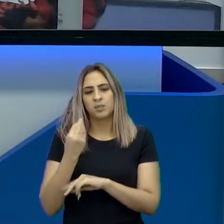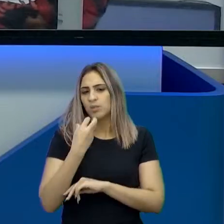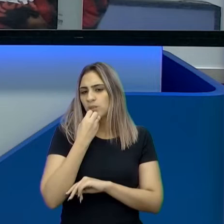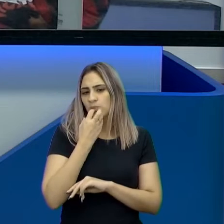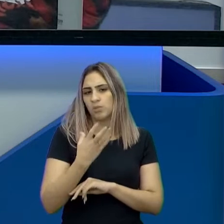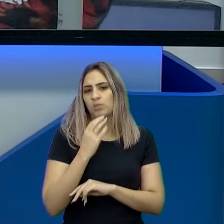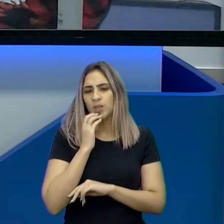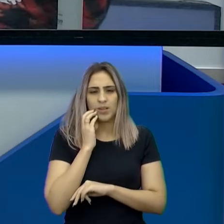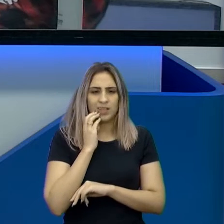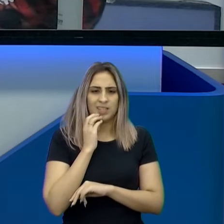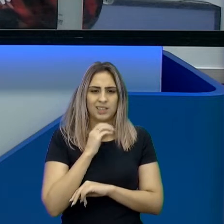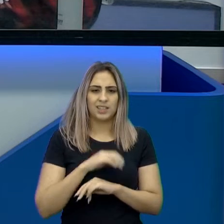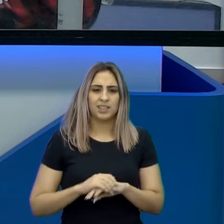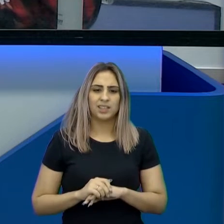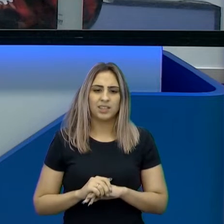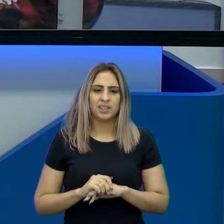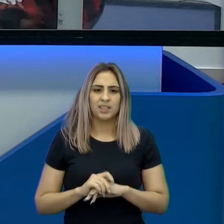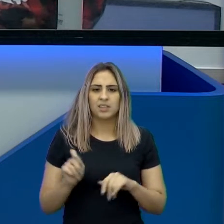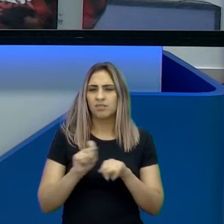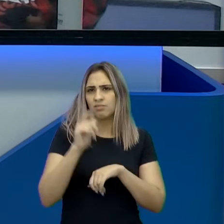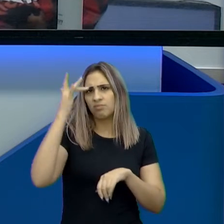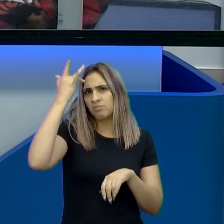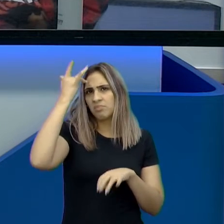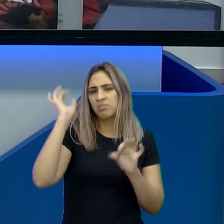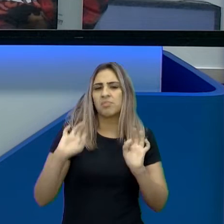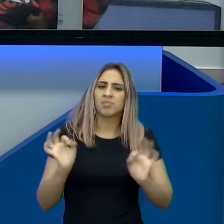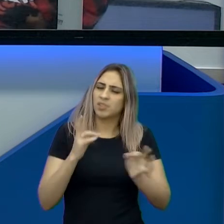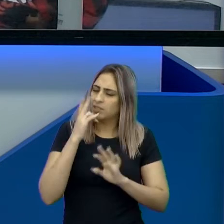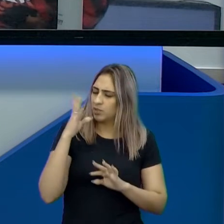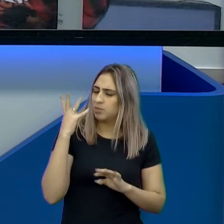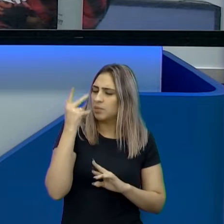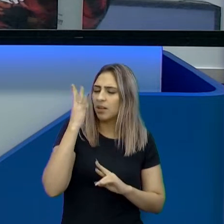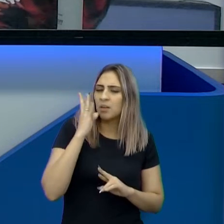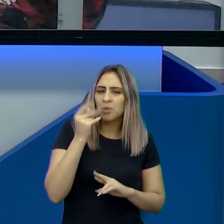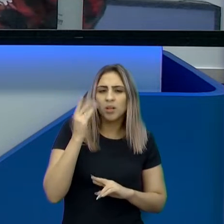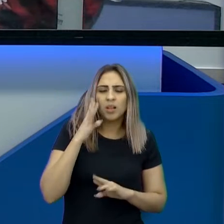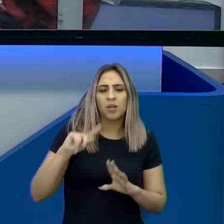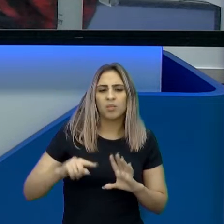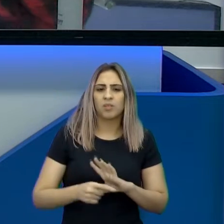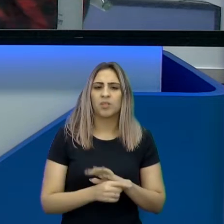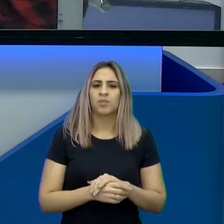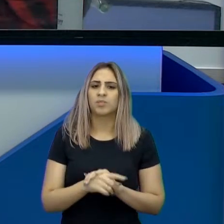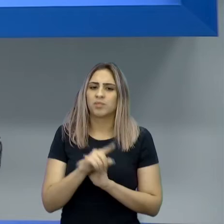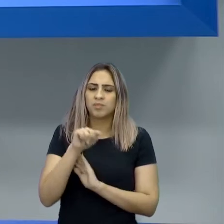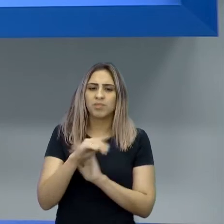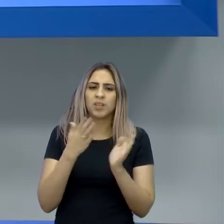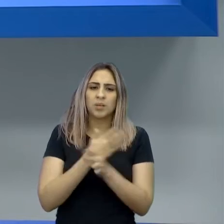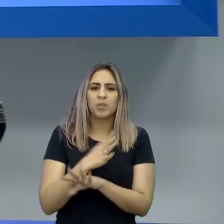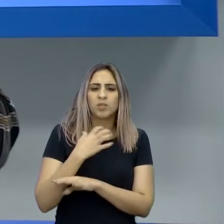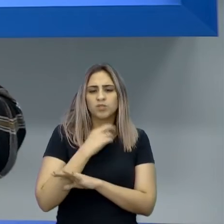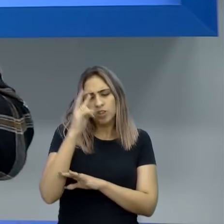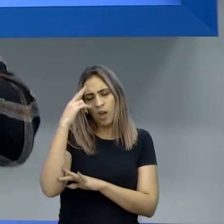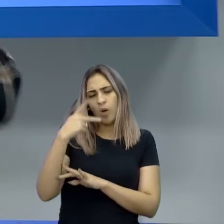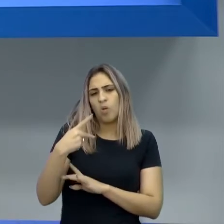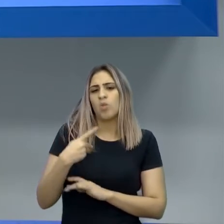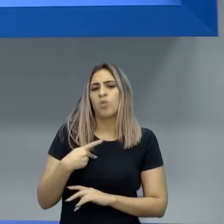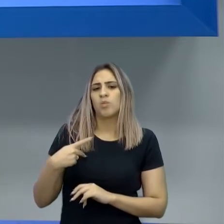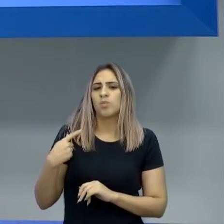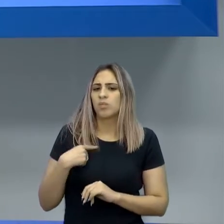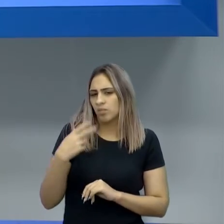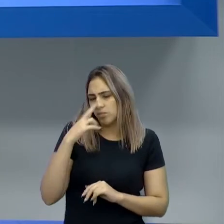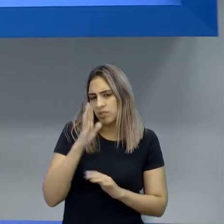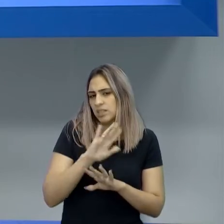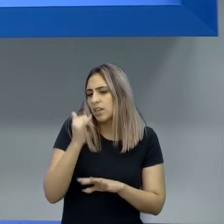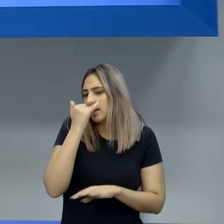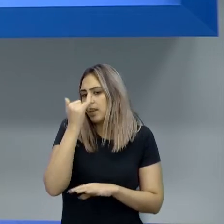sensacional, que eu também não conhecia, não fazia ideia. Então, eu achei incrível isso no aprofundamento. Muito legal. Tá? E isso daí acabou indo de forma autônoma, né? Porque eu achei sem querer